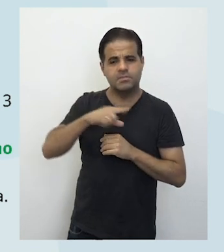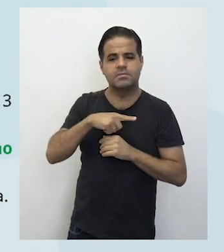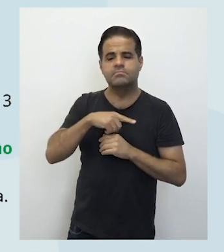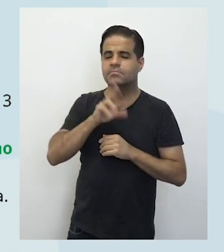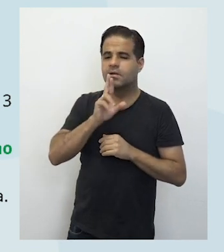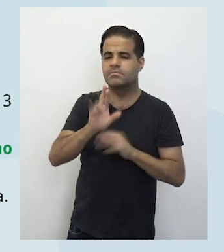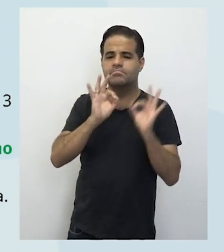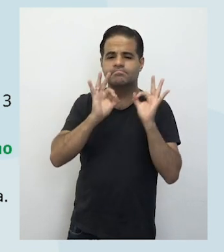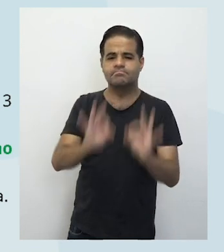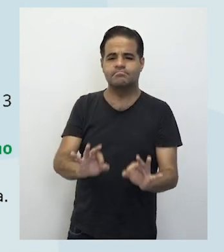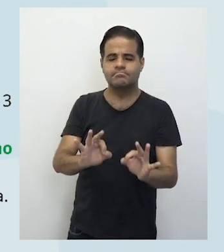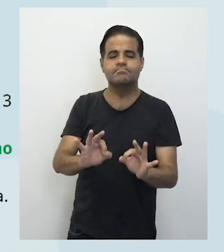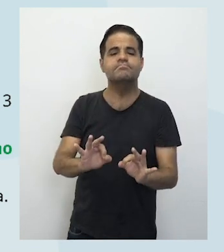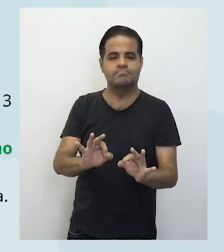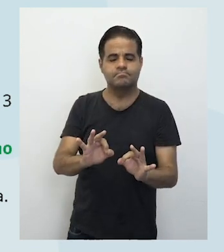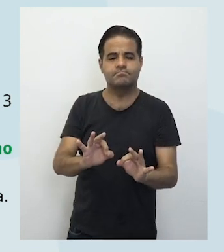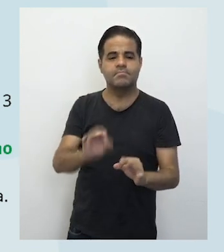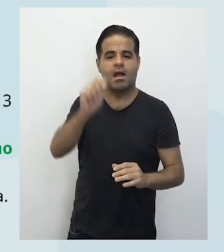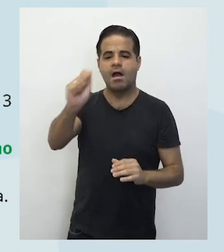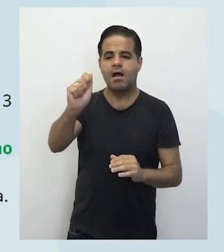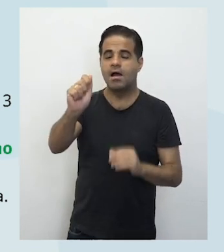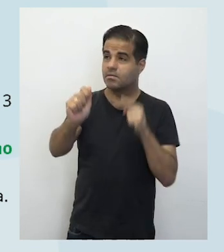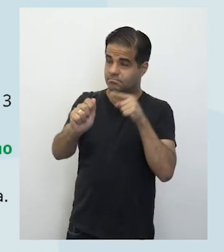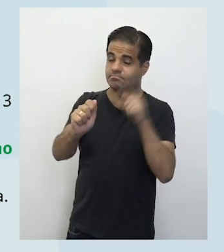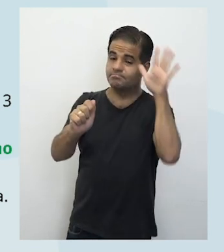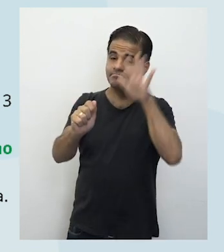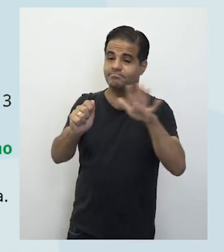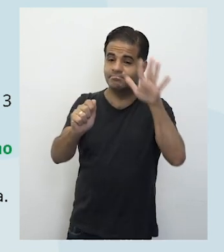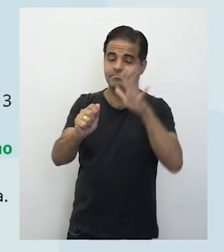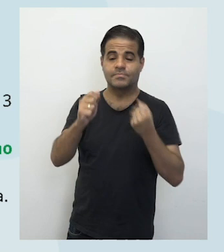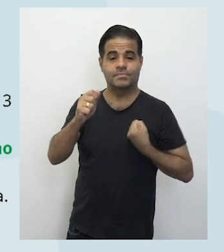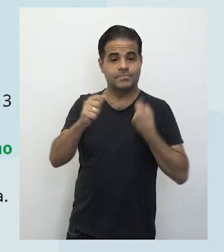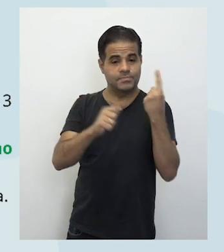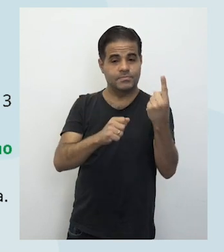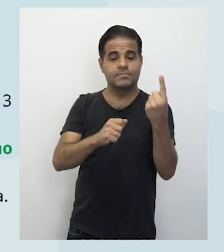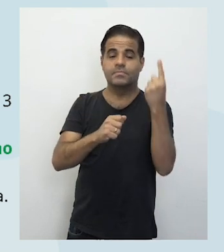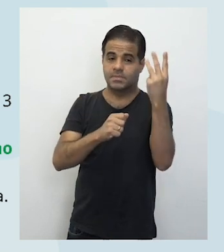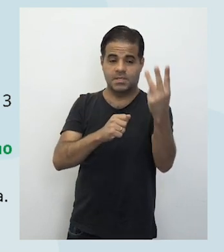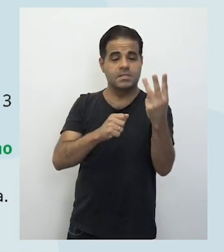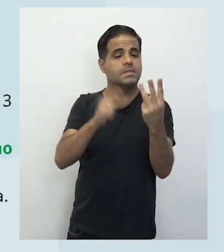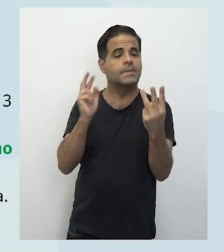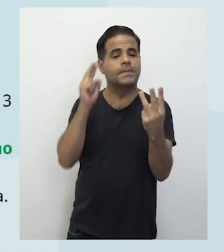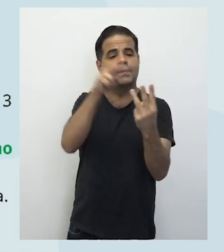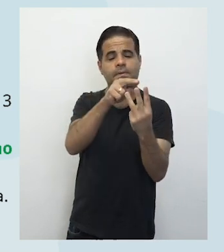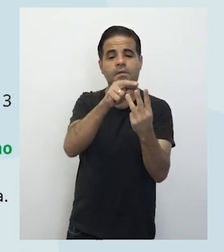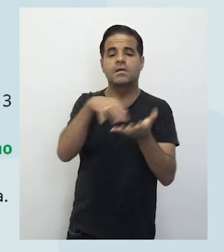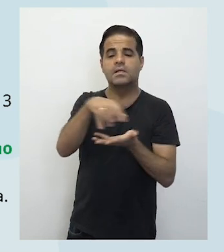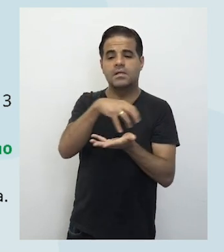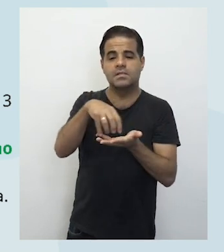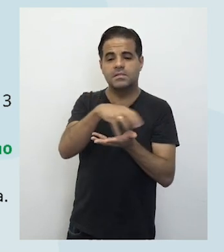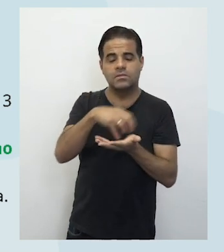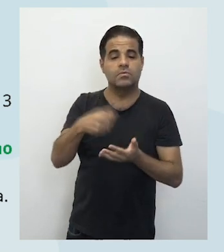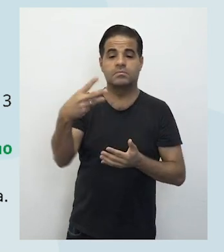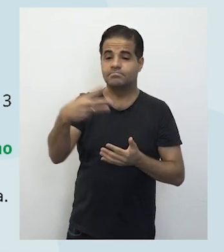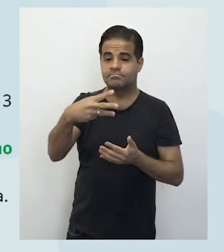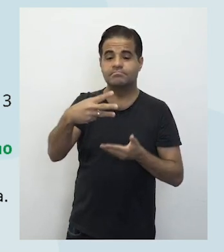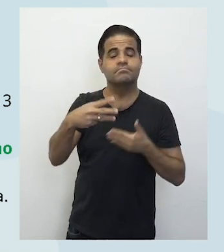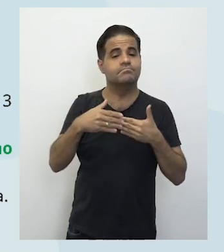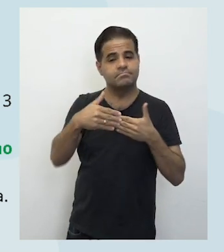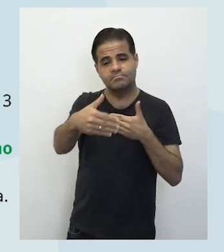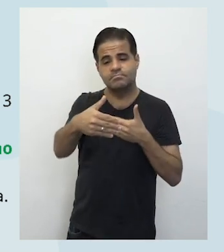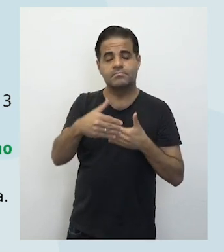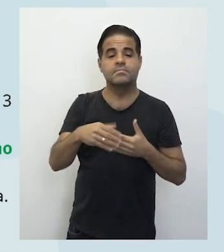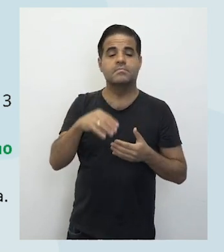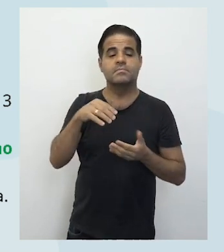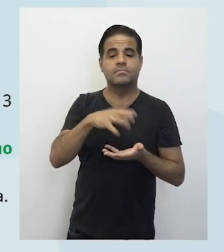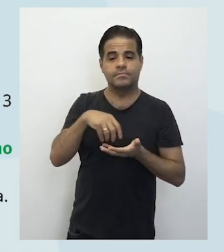resposta correta é a alternativa A, a imagem 1 e 3, refere-se ao setor terciário, né? E a